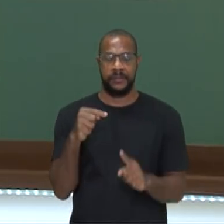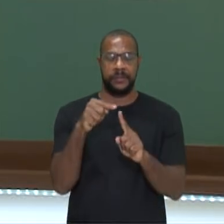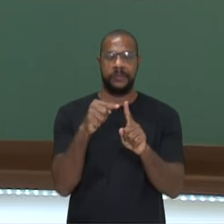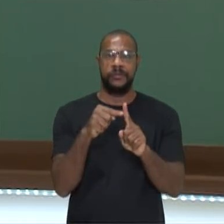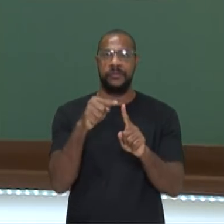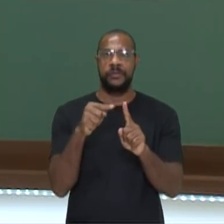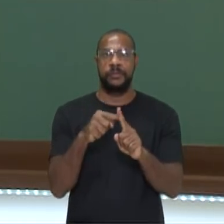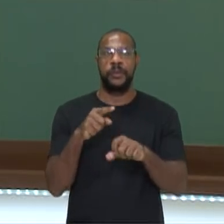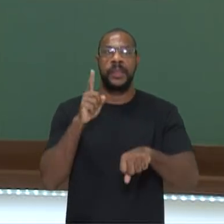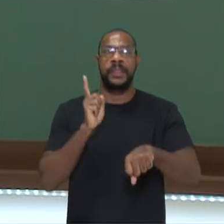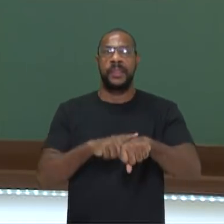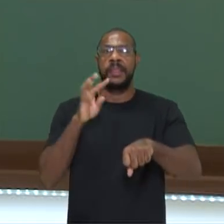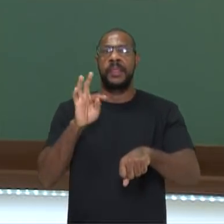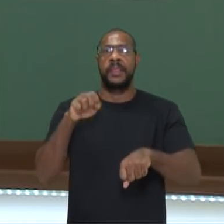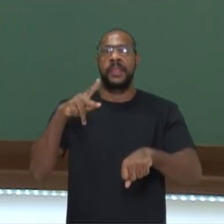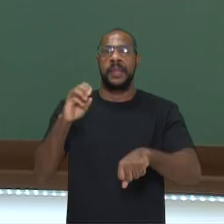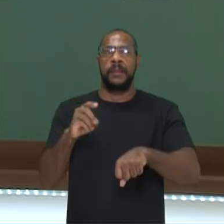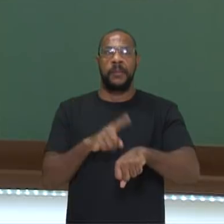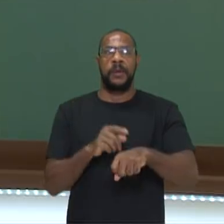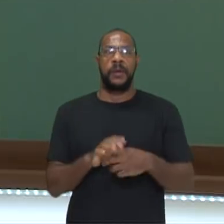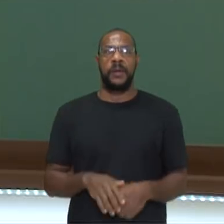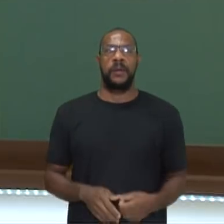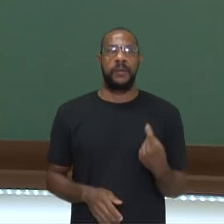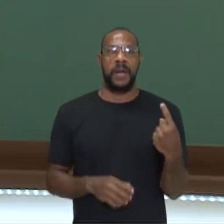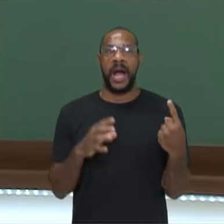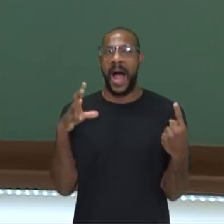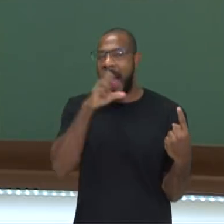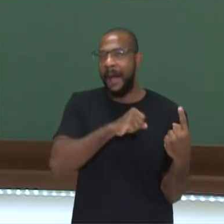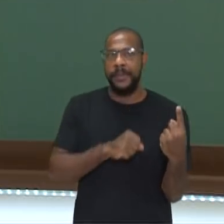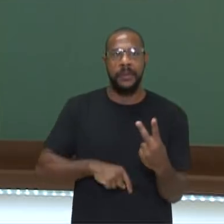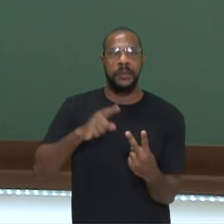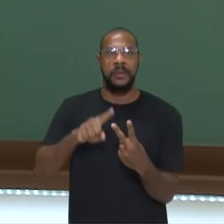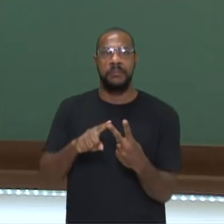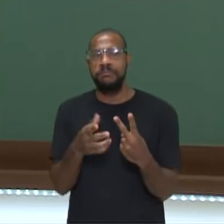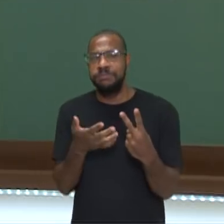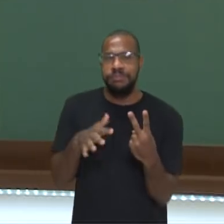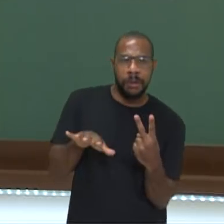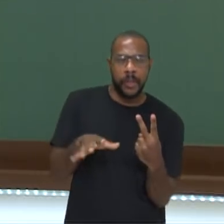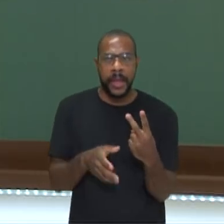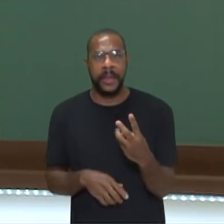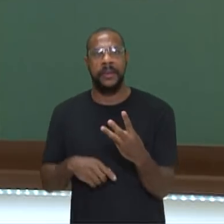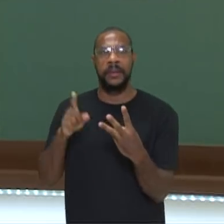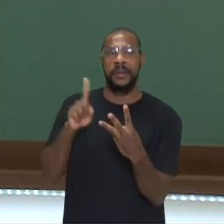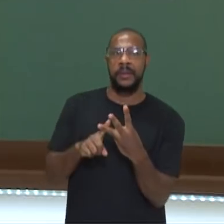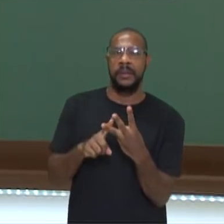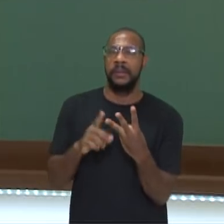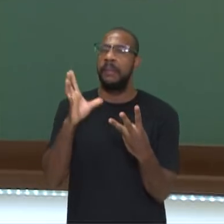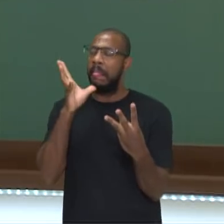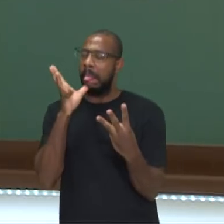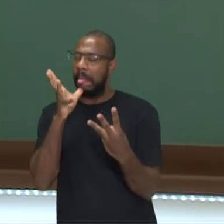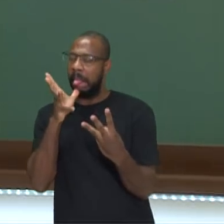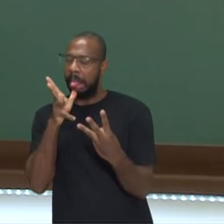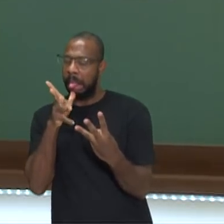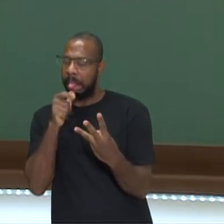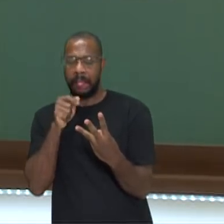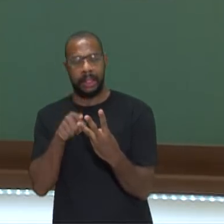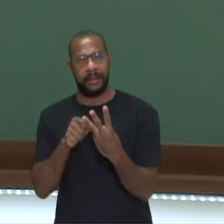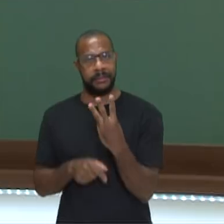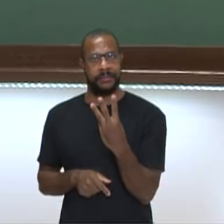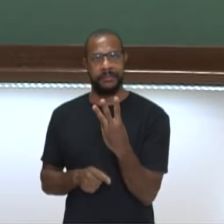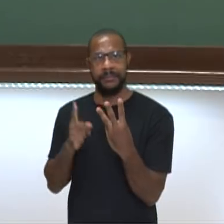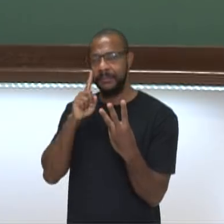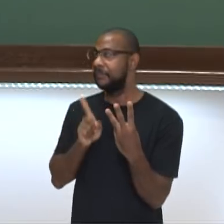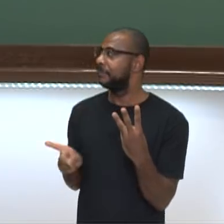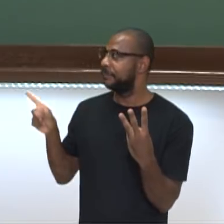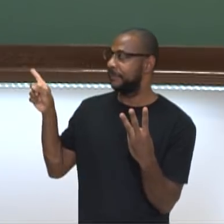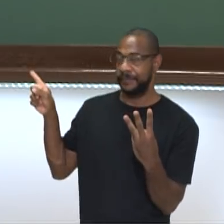da música, dentro desses compassos. O tempo rápido, o tempo moderado e o tempo lento. Como que é o tempo